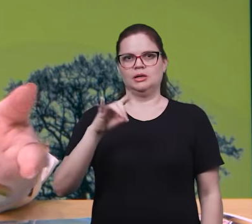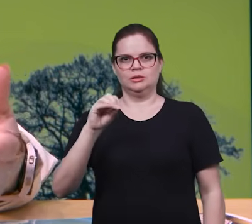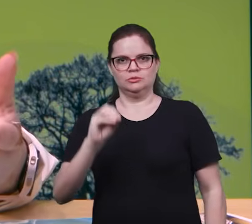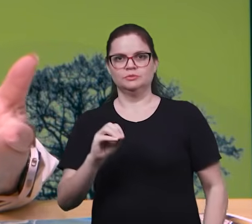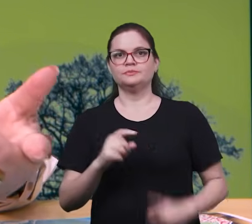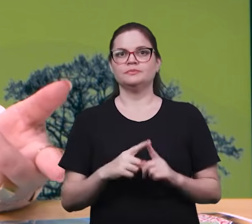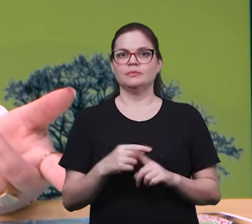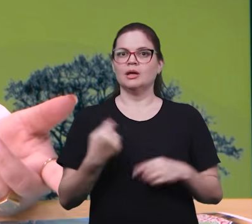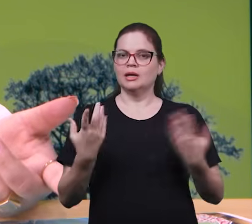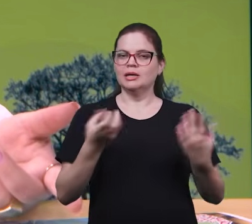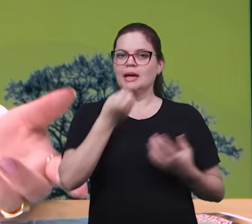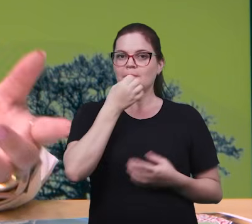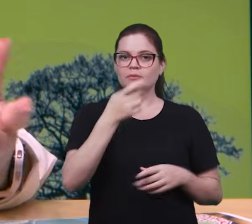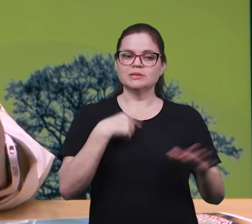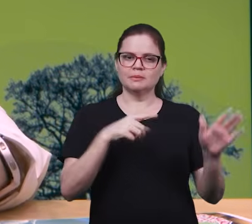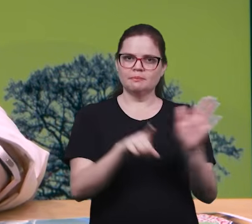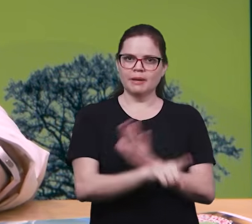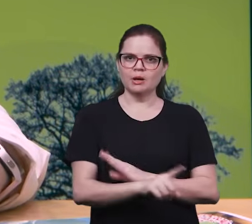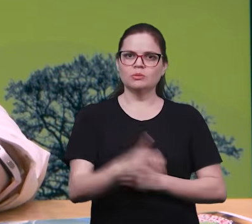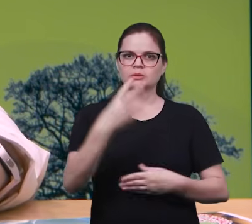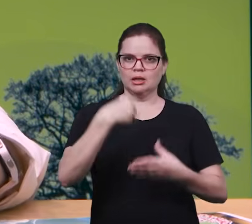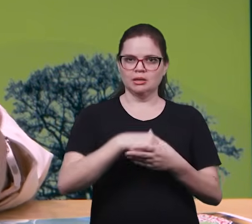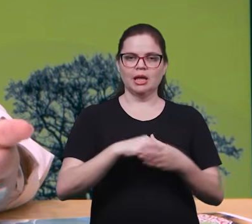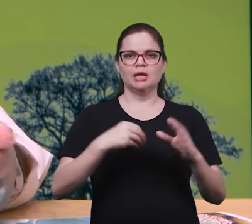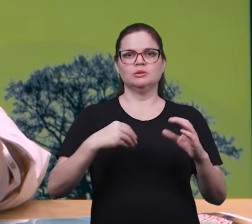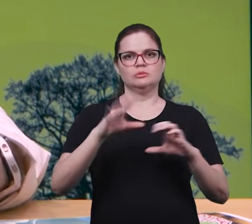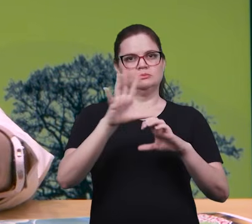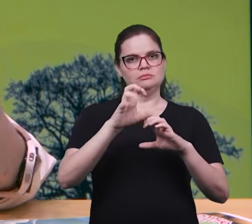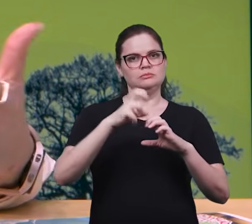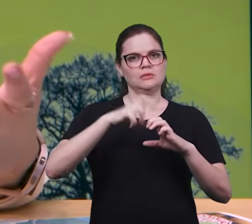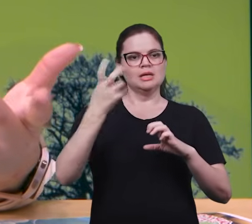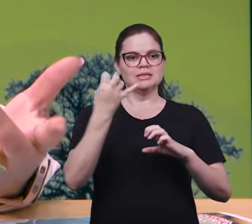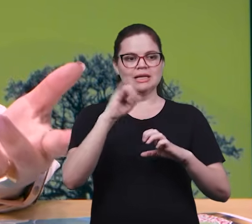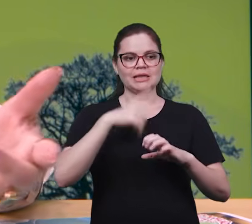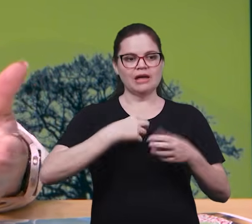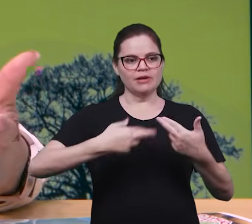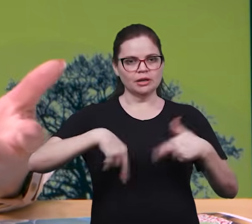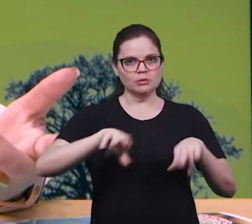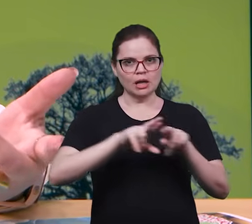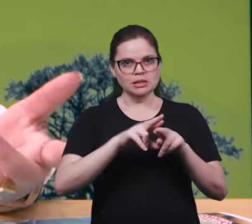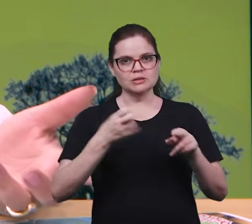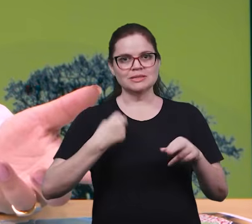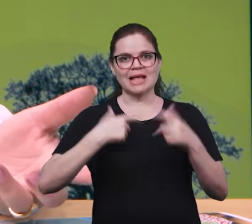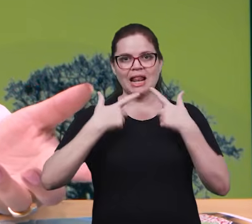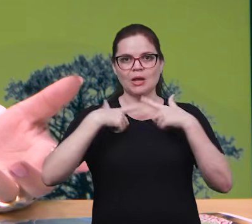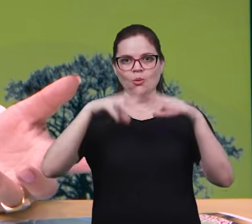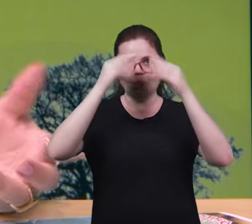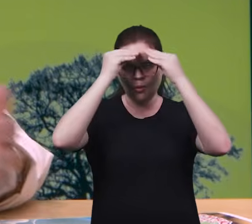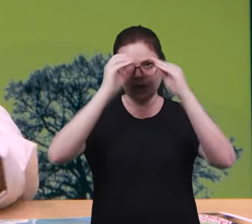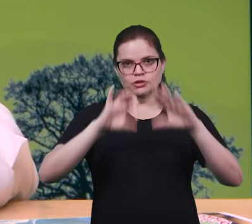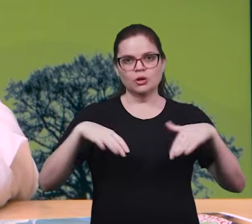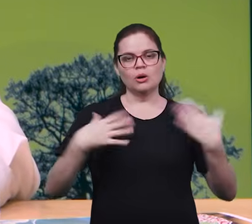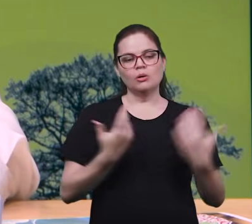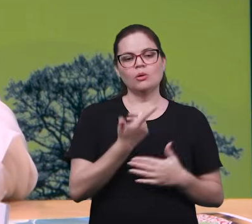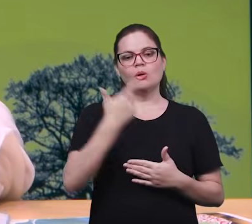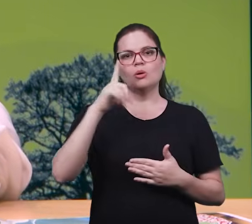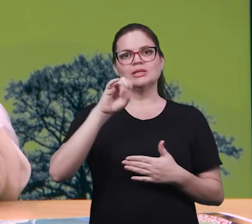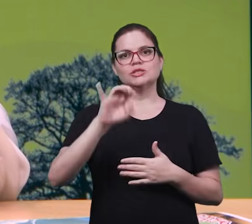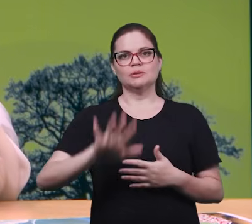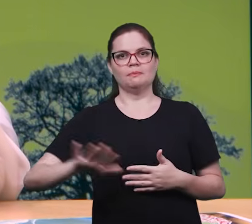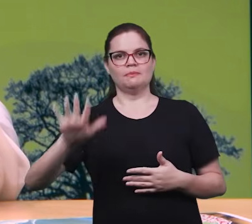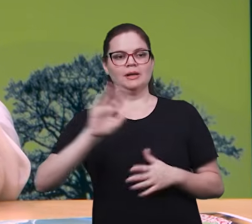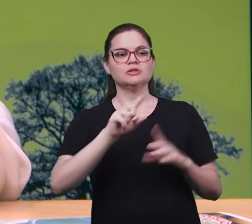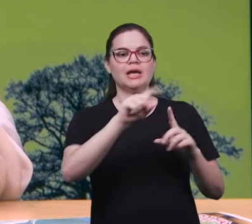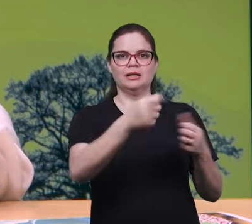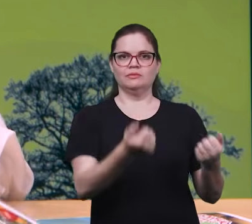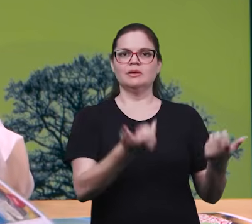atualização, tanto na linguagem quanto na geração de imagens, e ele vai informar quando houve a última grande atualização e de que maneira isso pode impactar